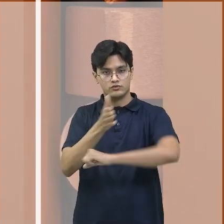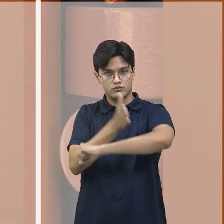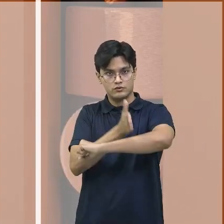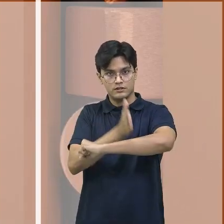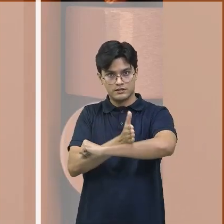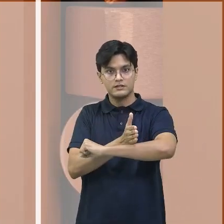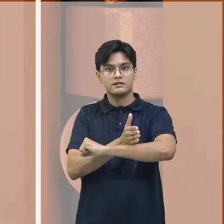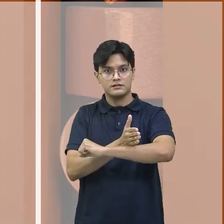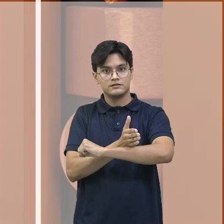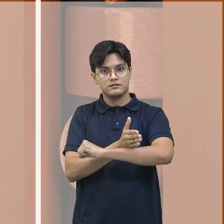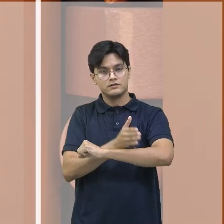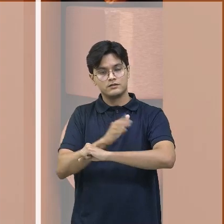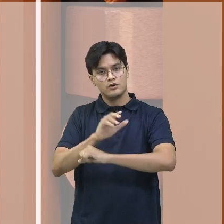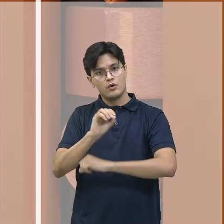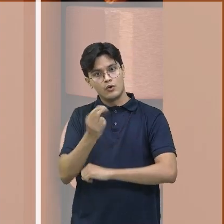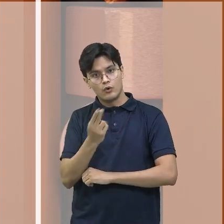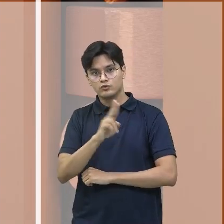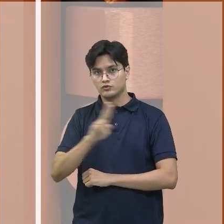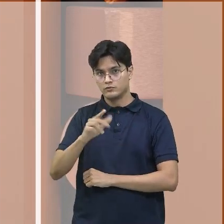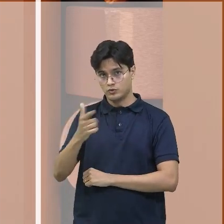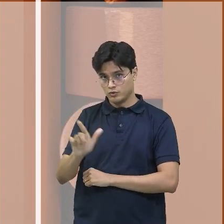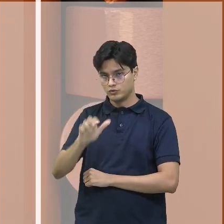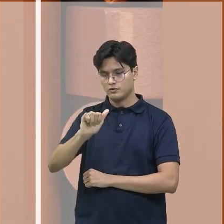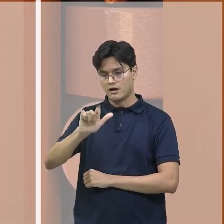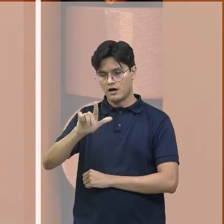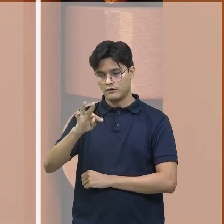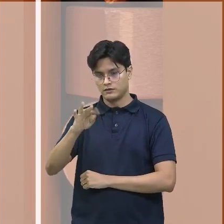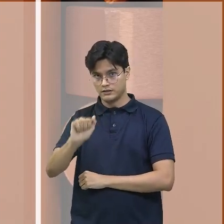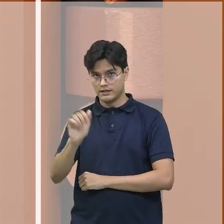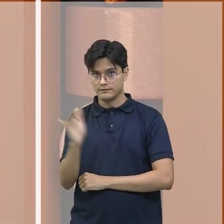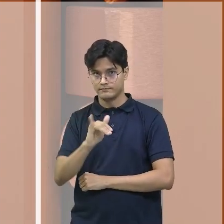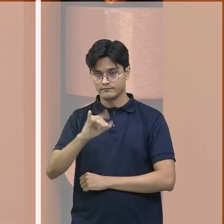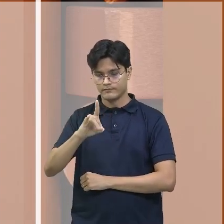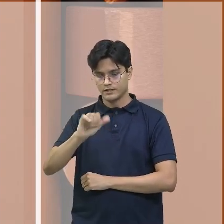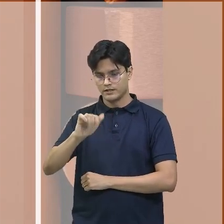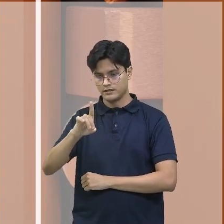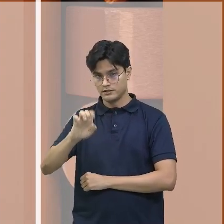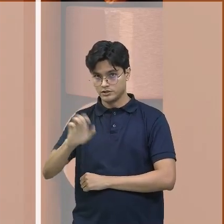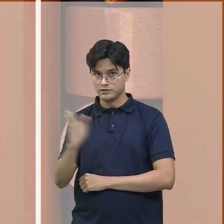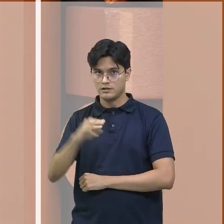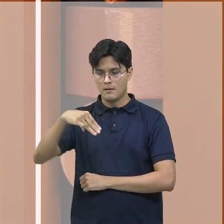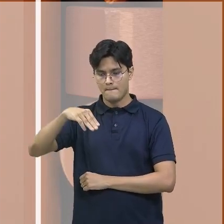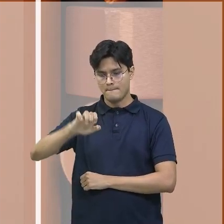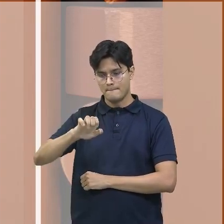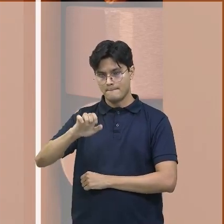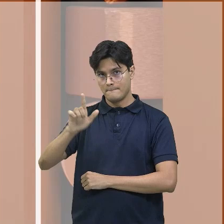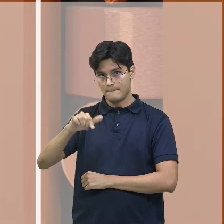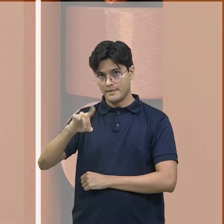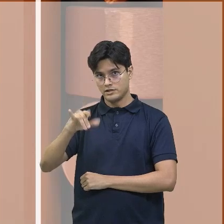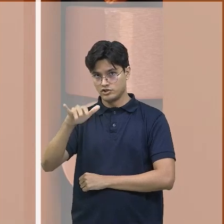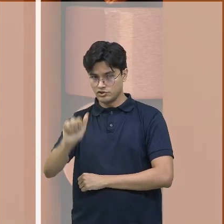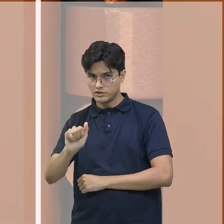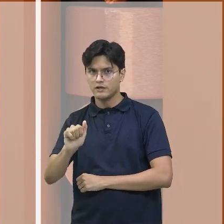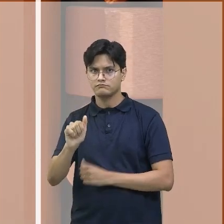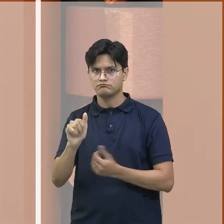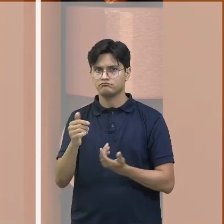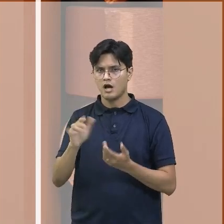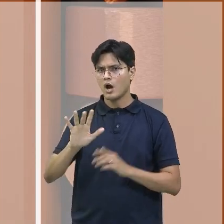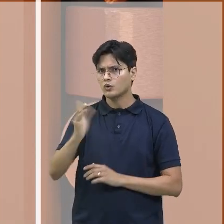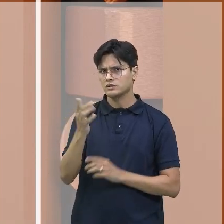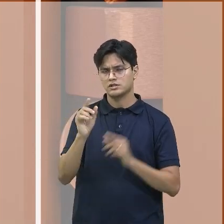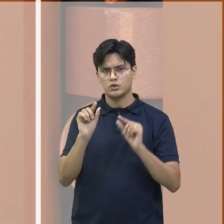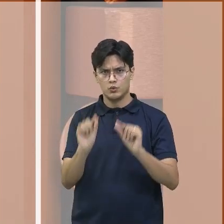de Alta Idade Média, nós vamos ver que isso era muito normal entre as elites, tá certo? Fazer, então,